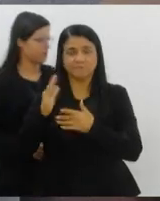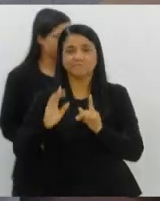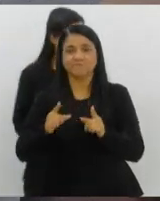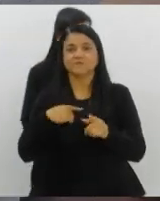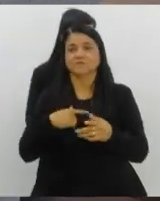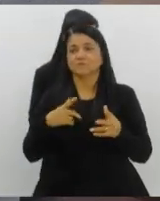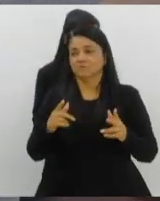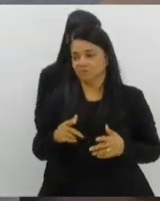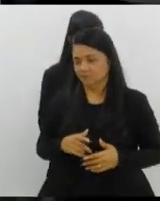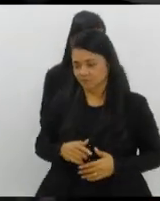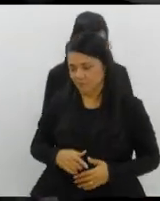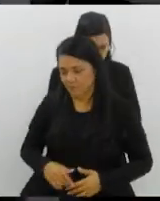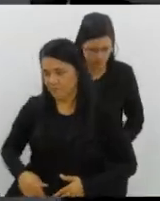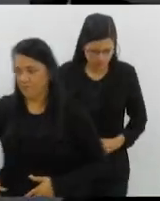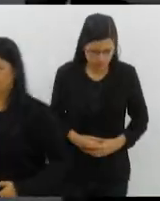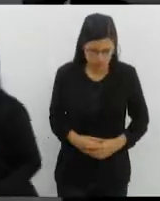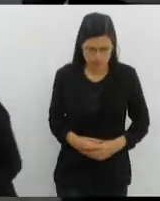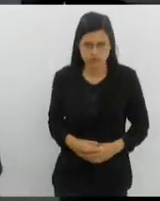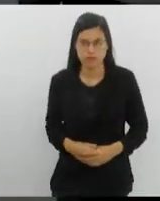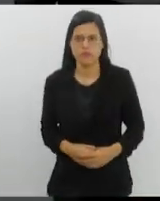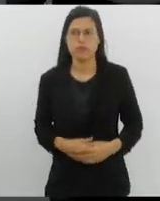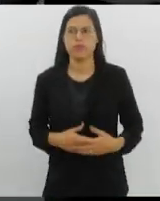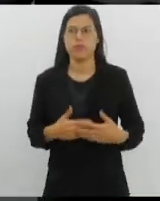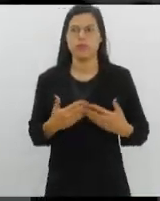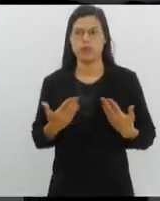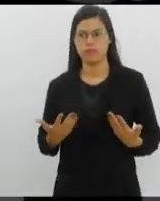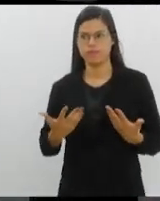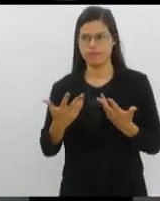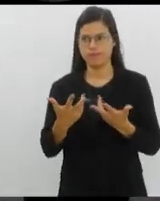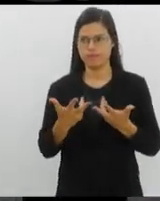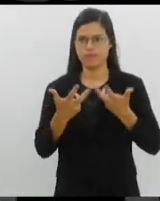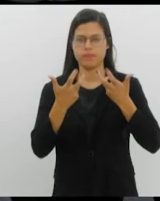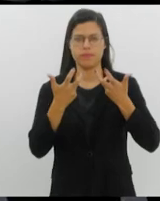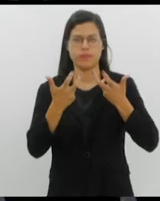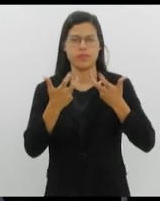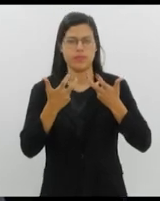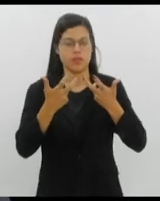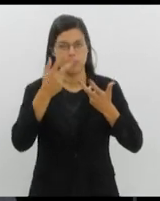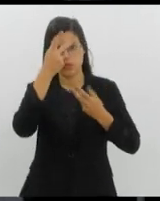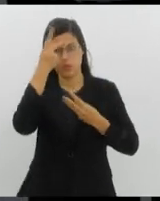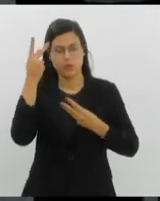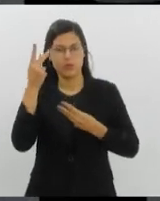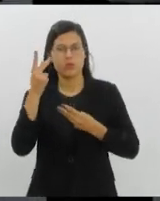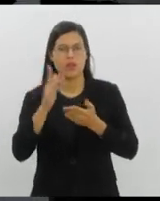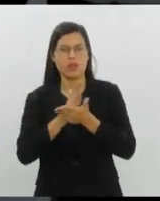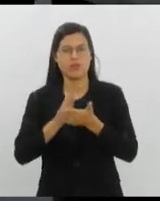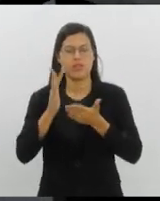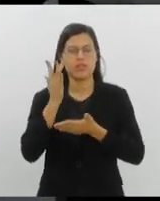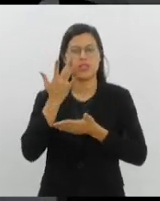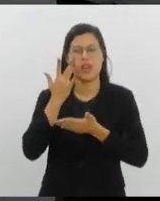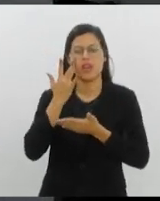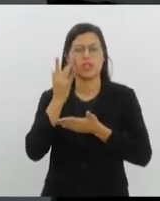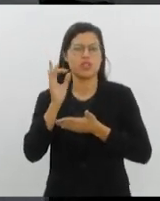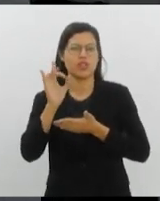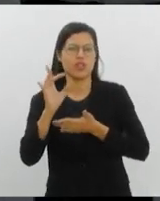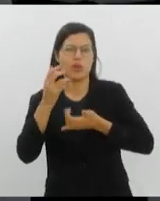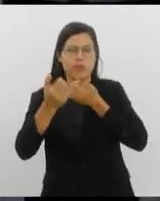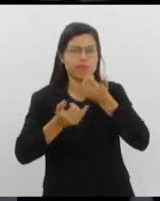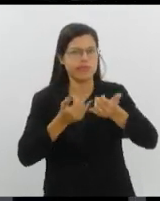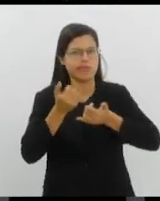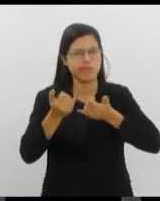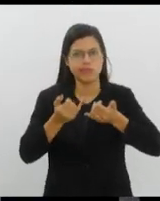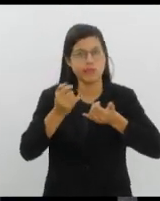cota de tela, muito importante. Então, eu vejo isso pelo seguinte: as pessoas às vezes acham que é uma simples diversão, mas não é, uma